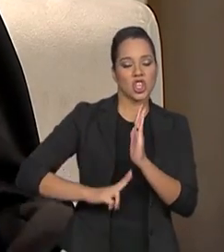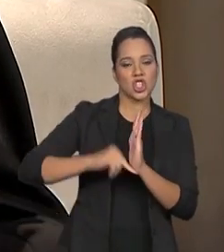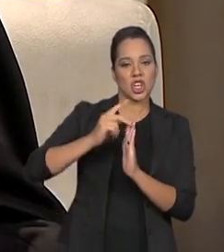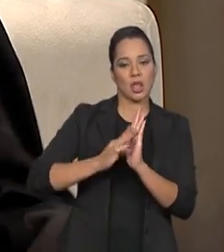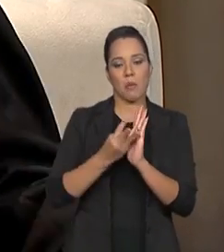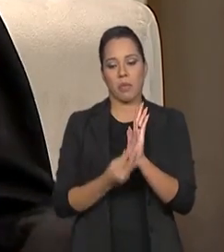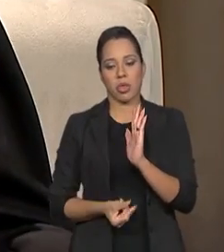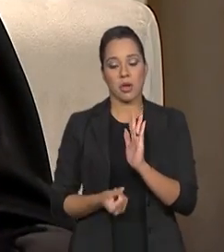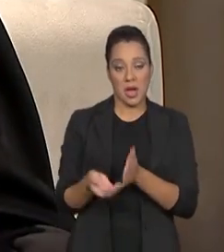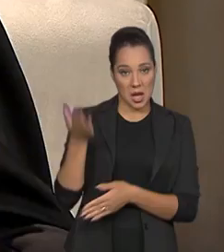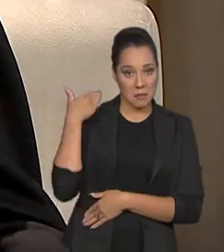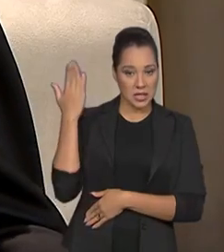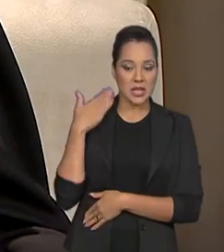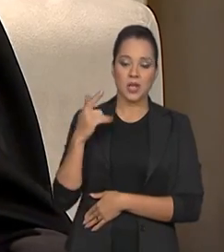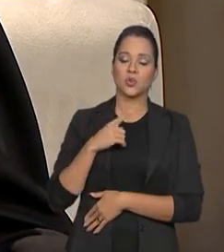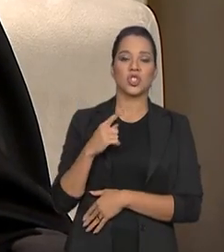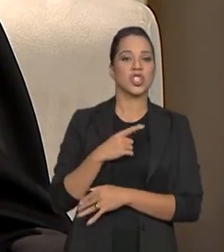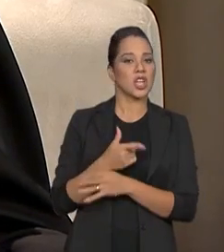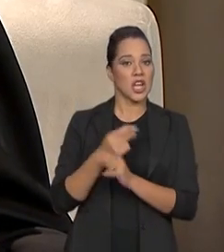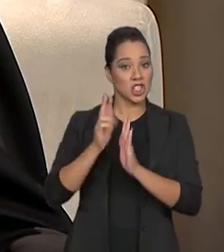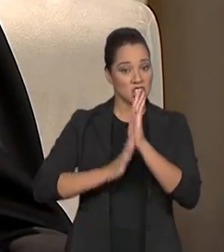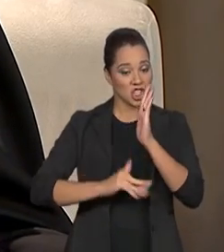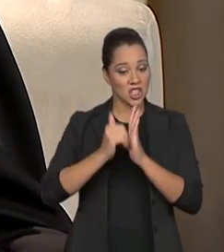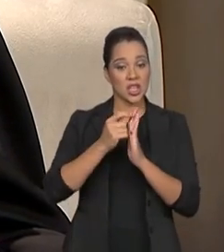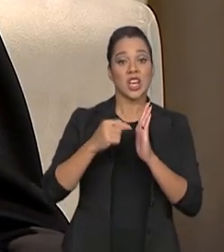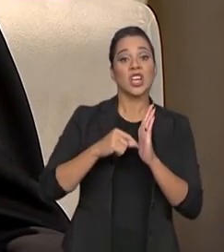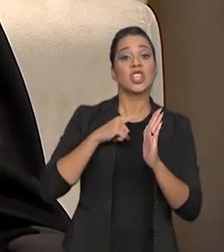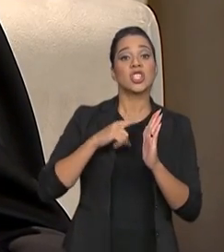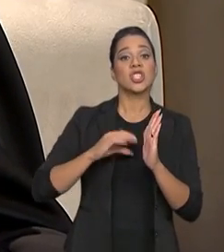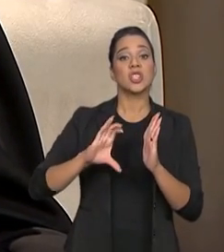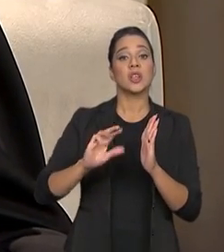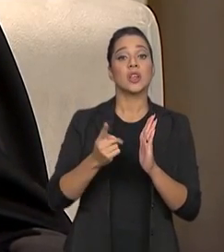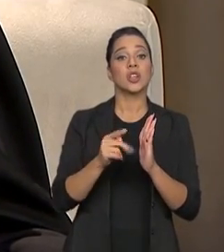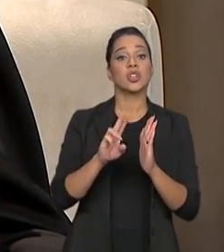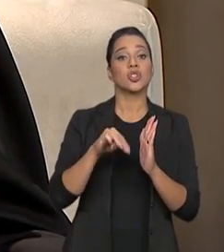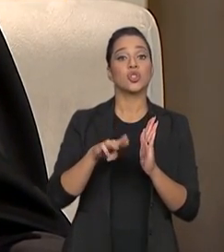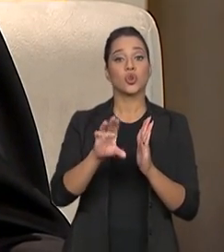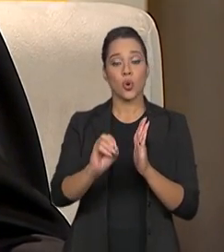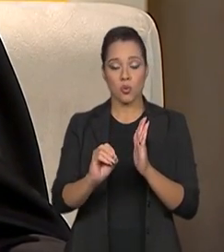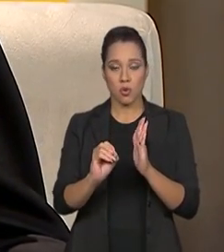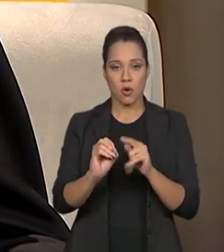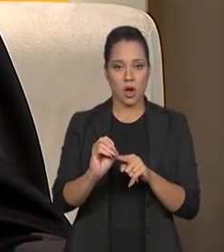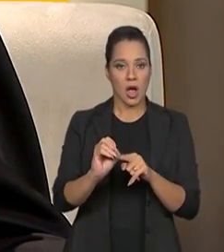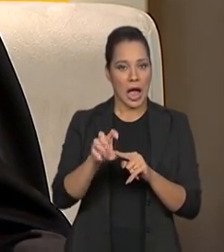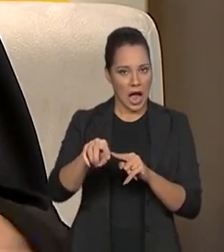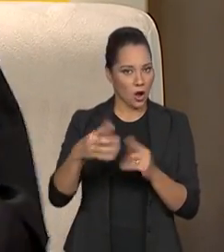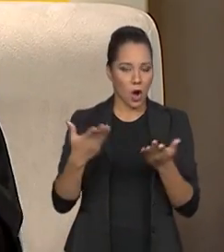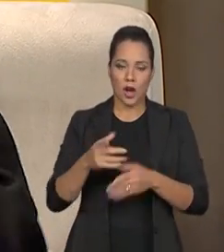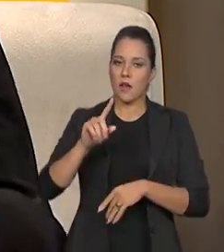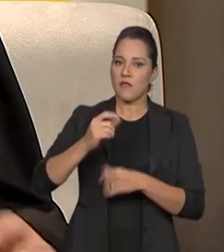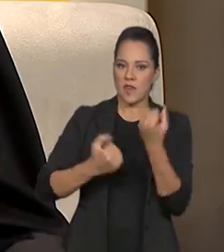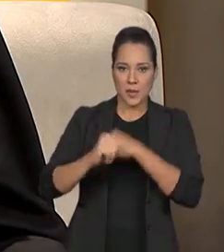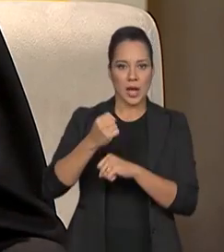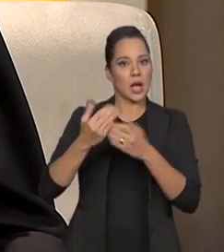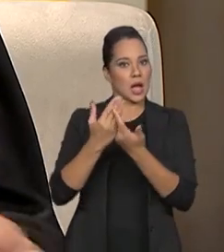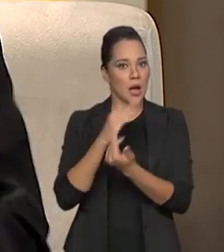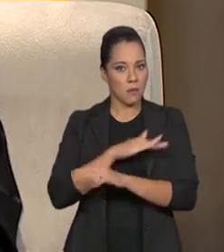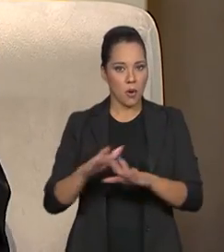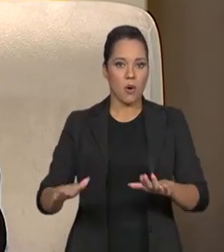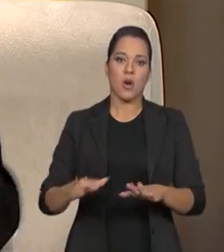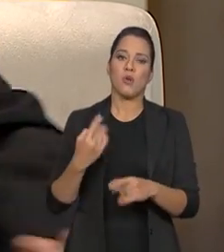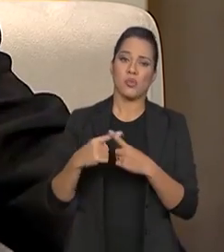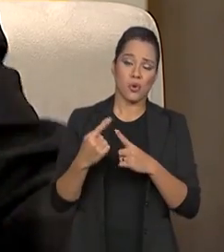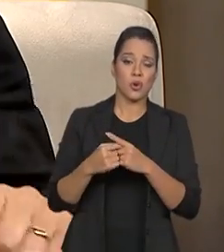que existiam Tintas no Brasil que tinha um chumbo essa tinta nem é fabricada mais do Brasil por causa desse mercado do brinquedo